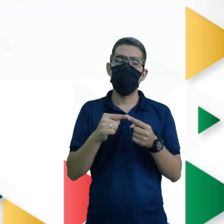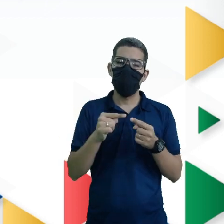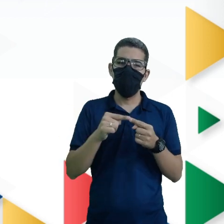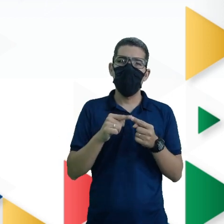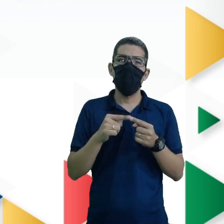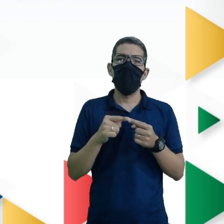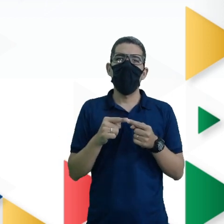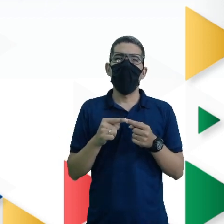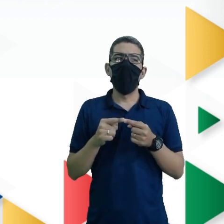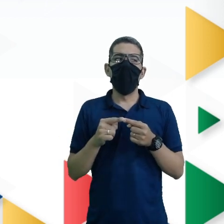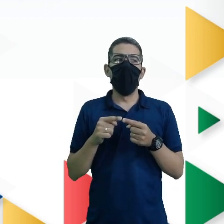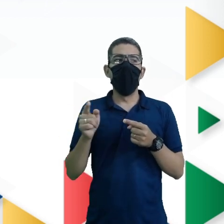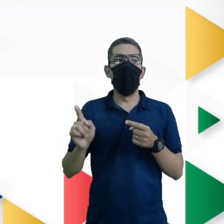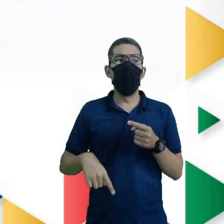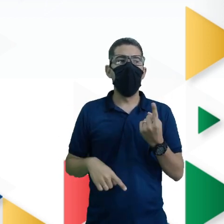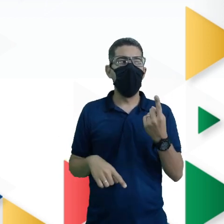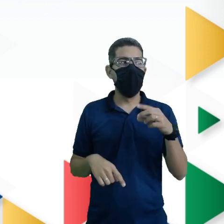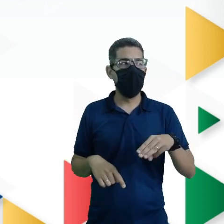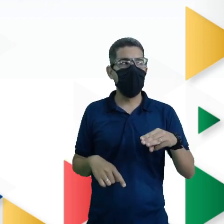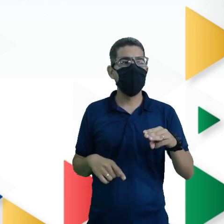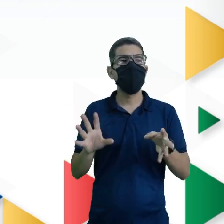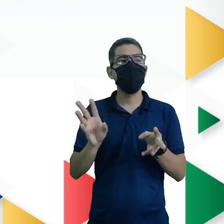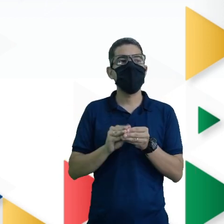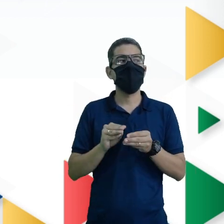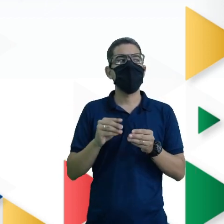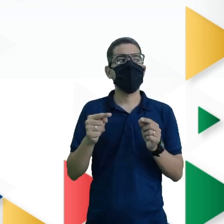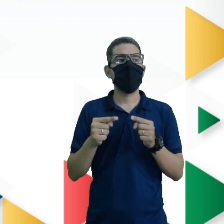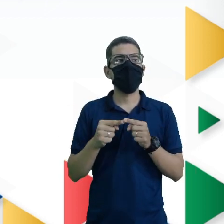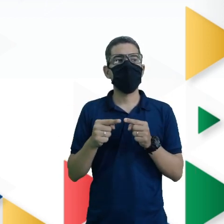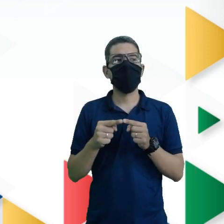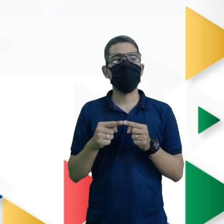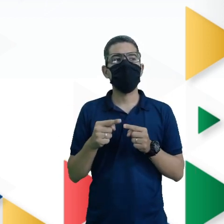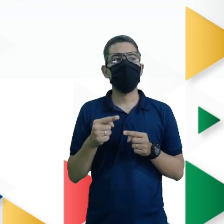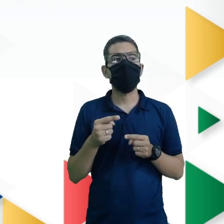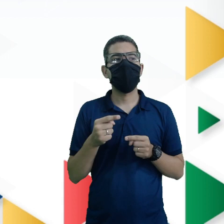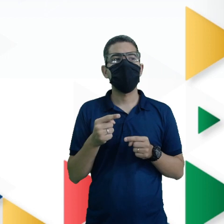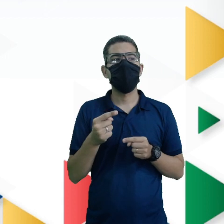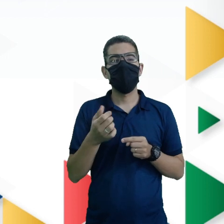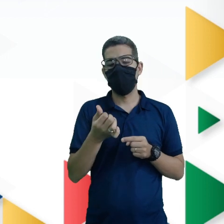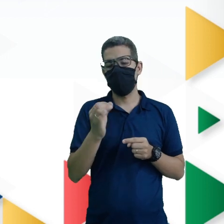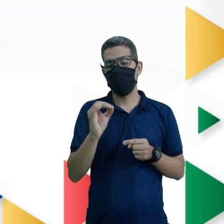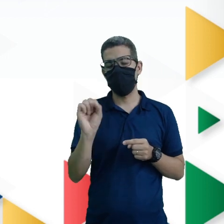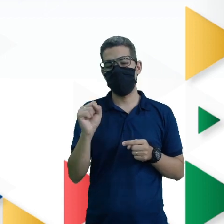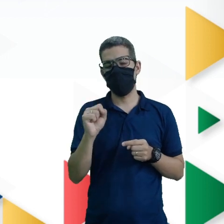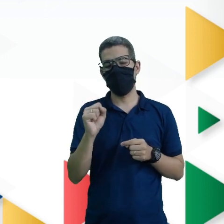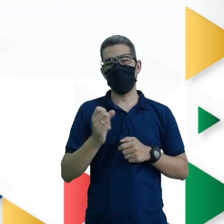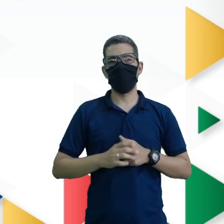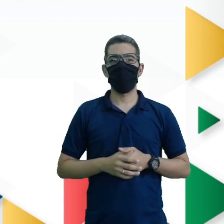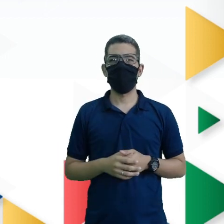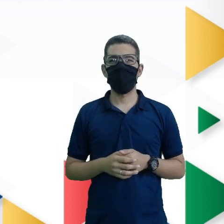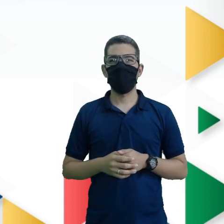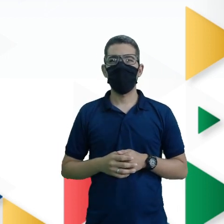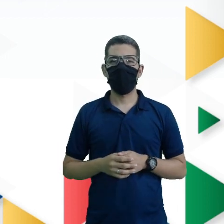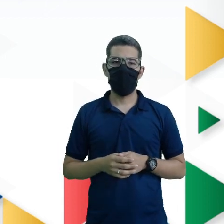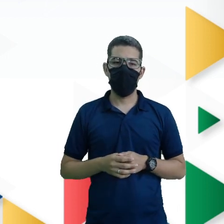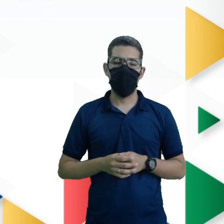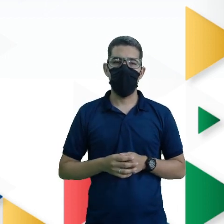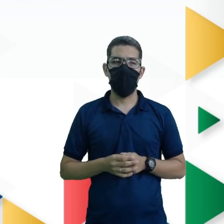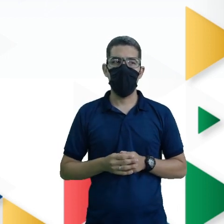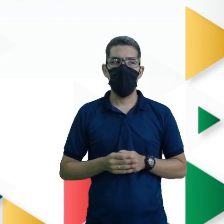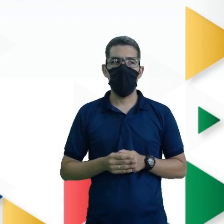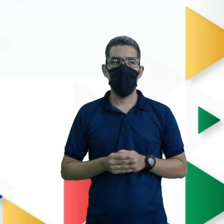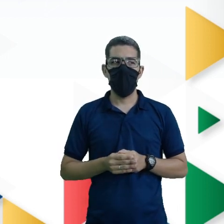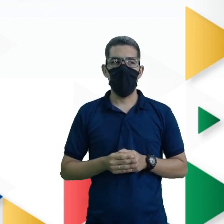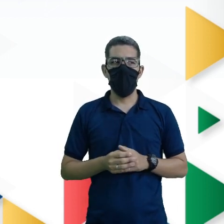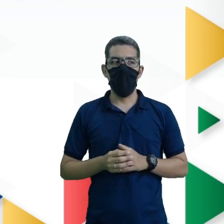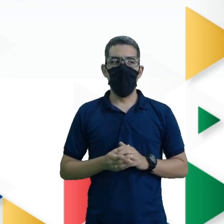aí, tá? E o minuto, eu vou ter o segundo, vai corresponder a 60 segundos, tá bom? 1 minuto, 60 segundos,